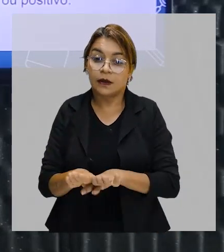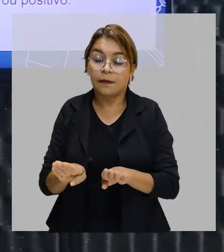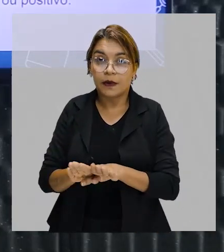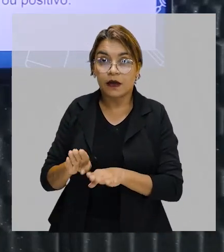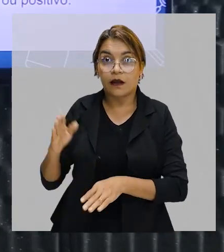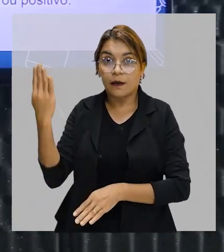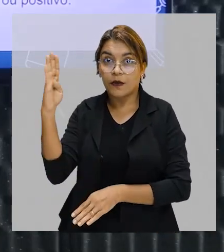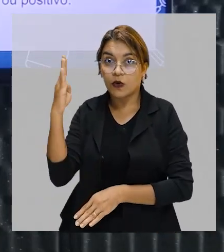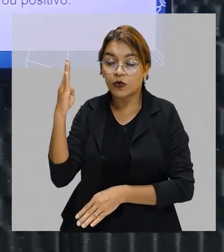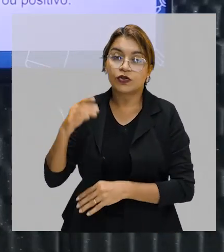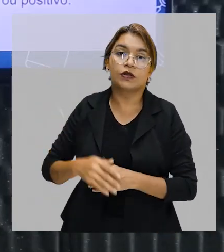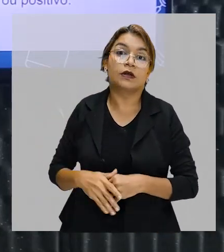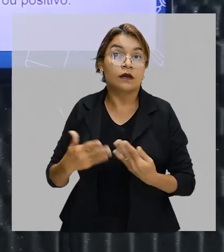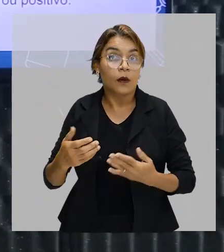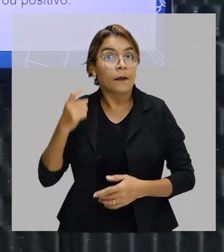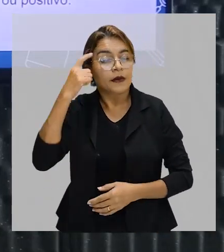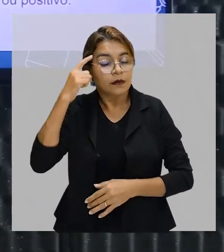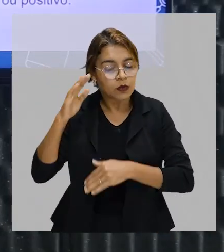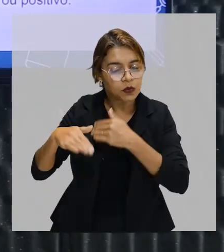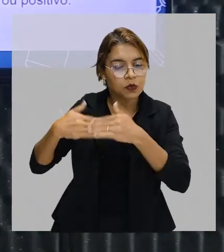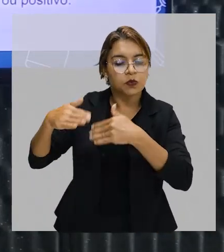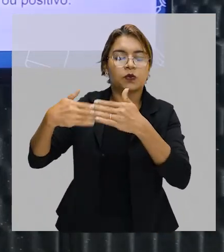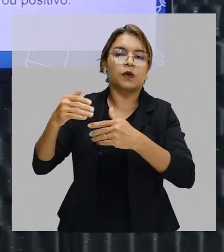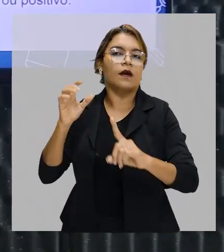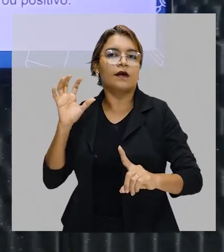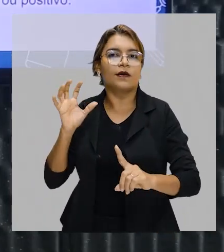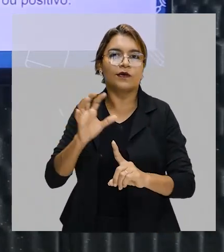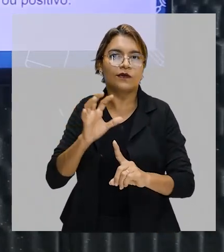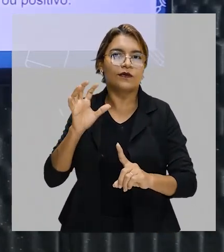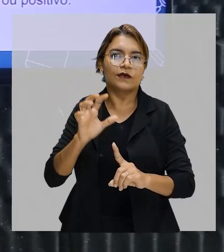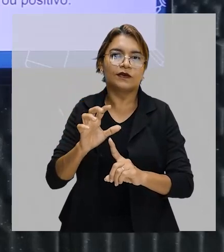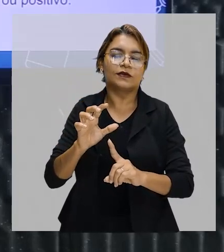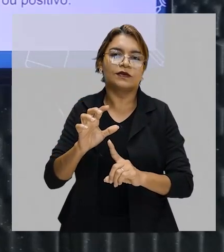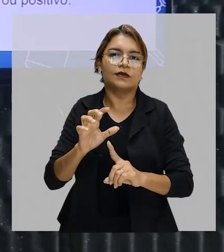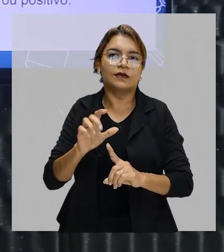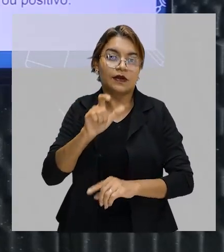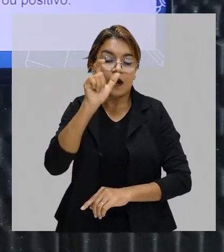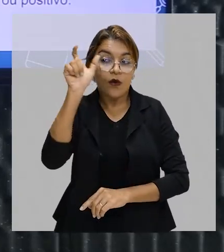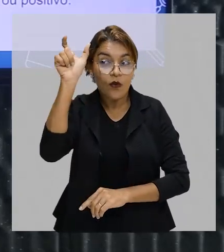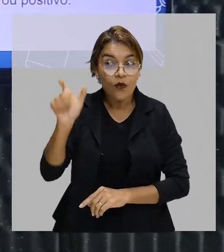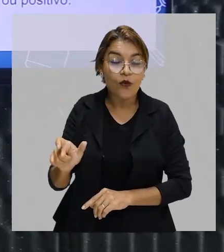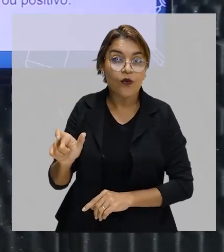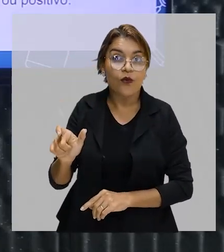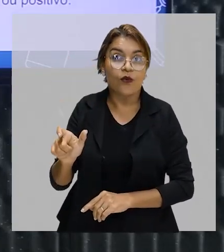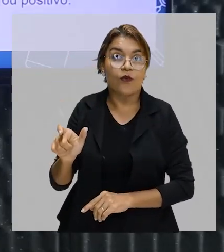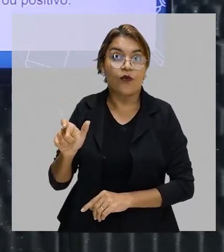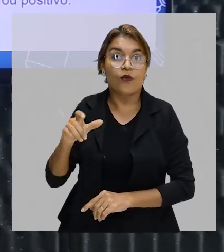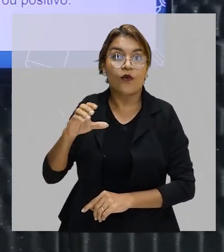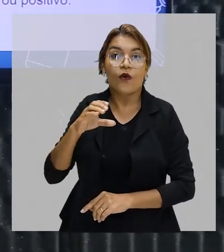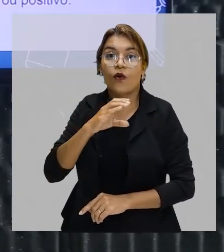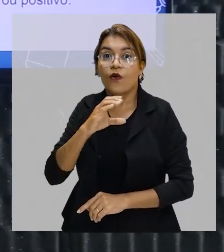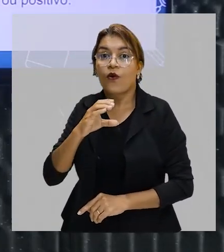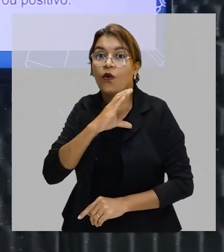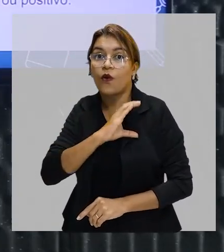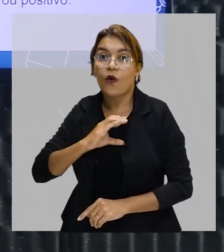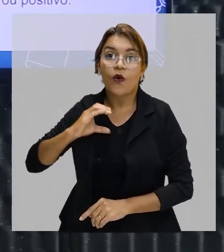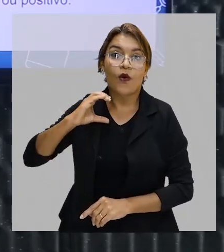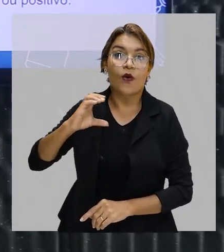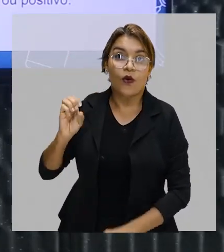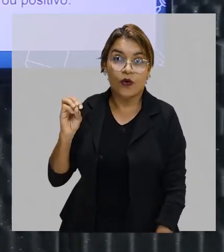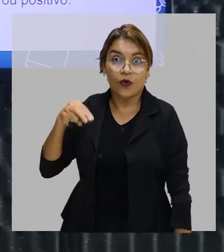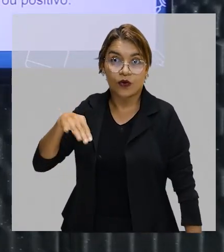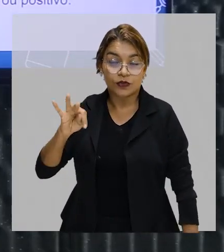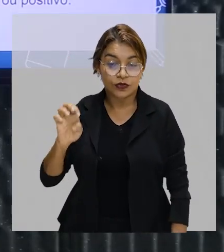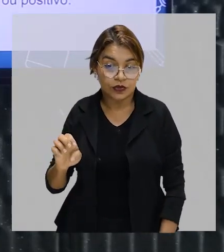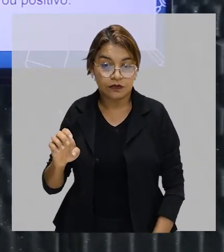esse pensamento evolucionista vai influenciar o Augusto Comte, na maneira como ele percebe as formas de